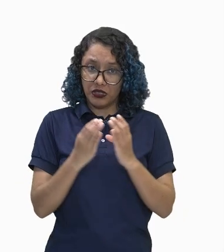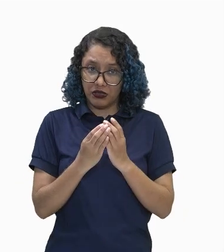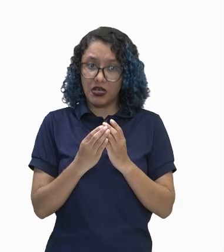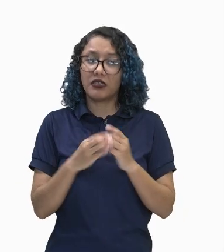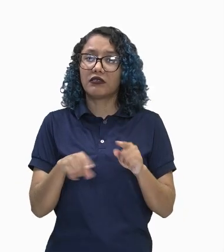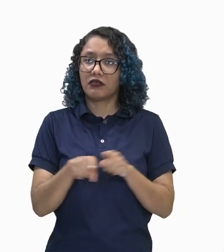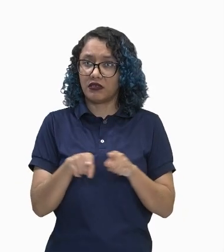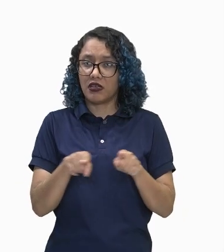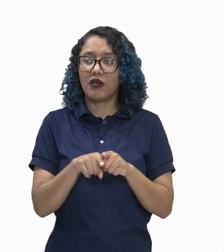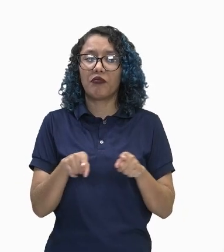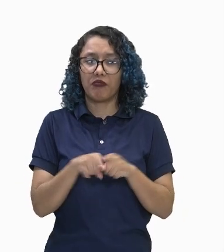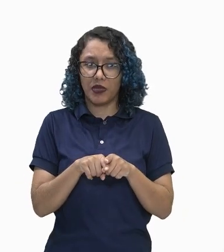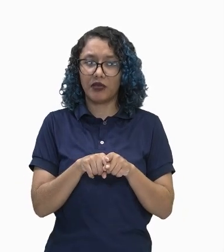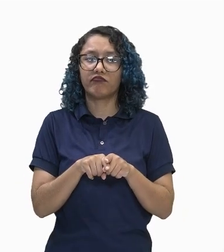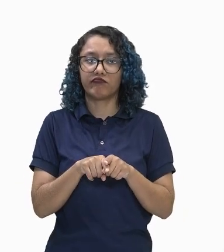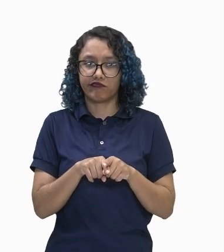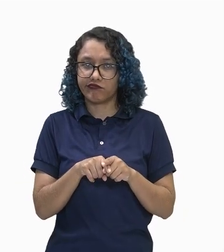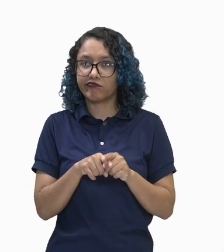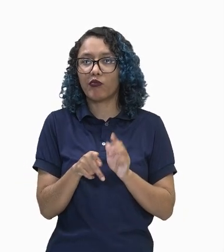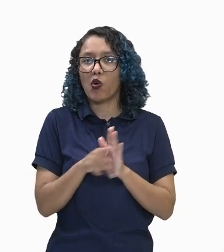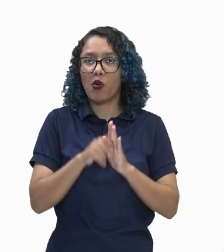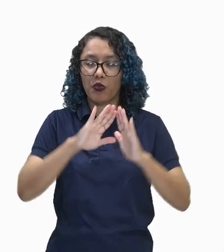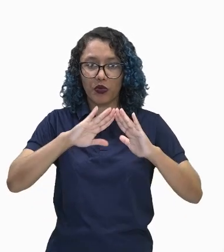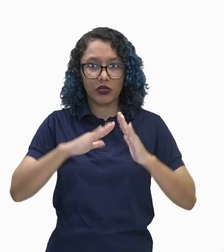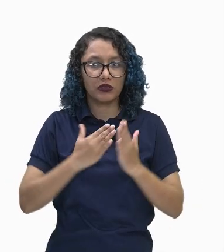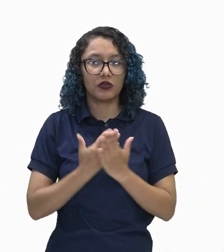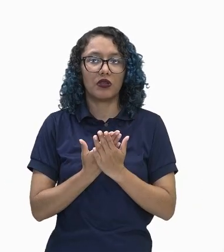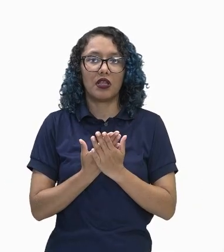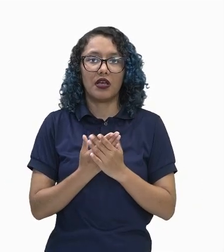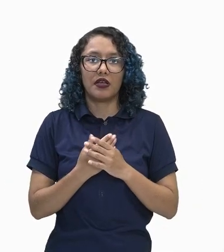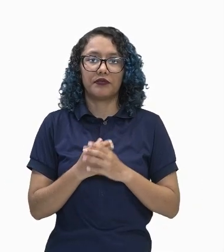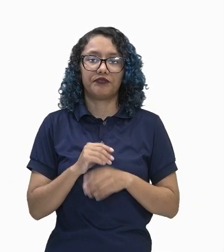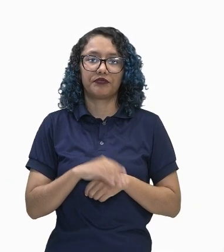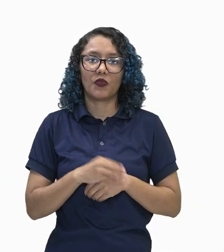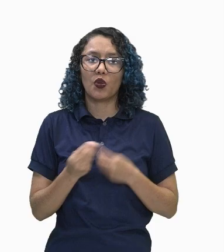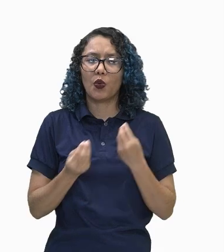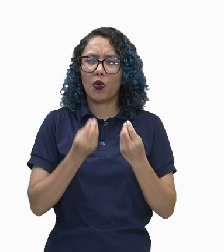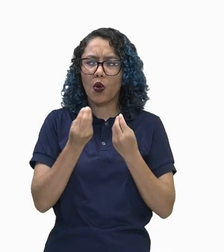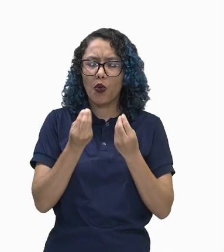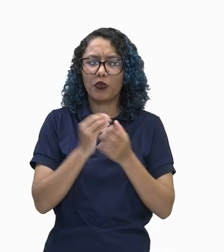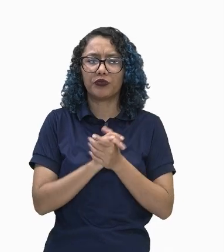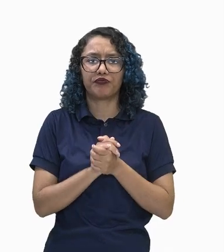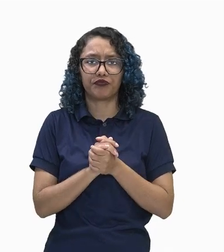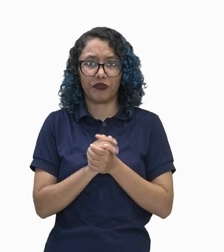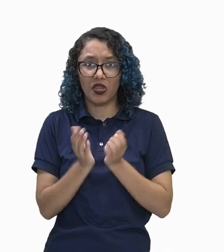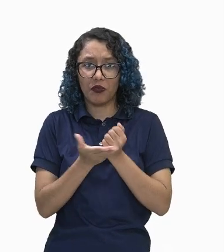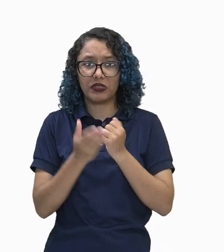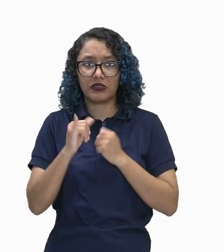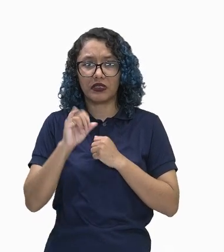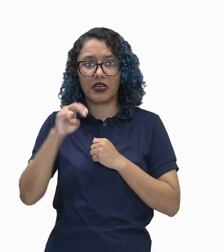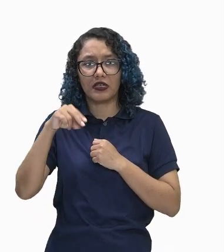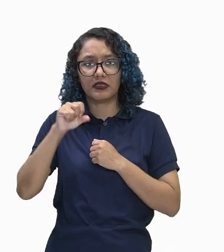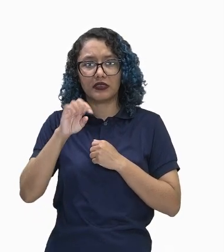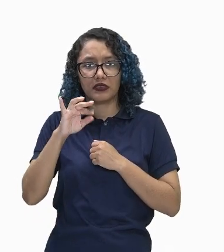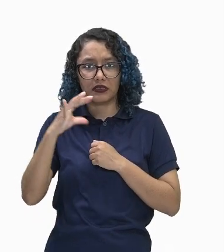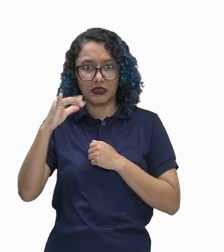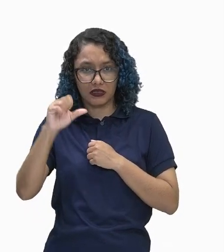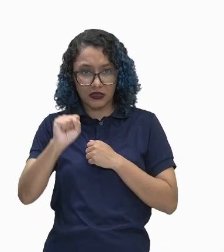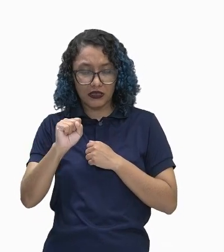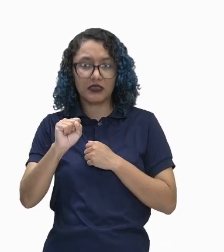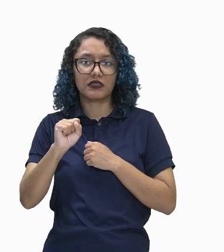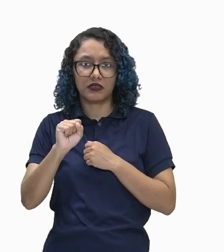escola, através das instâncias colegiadas e fazer cumprir as ações